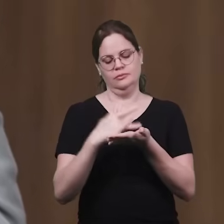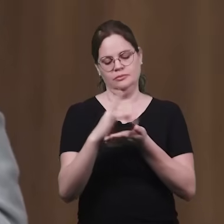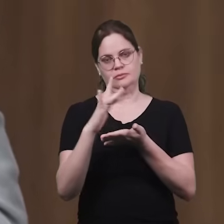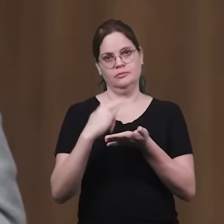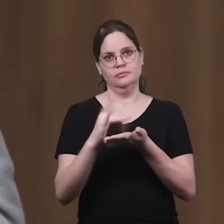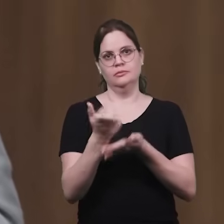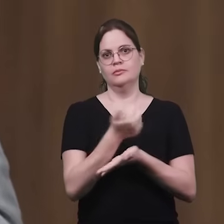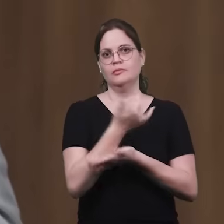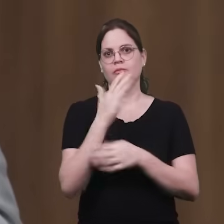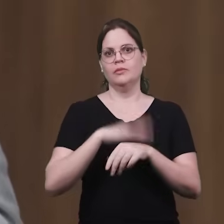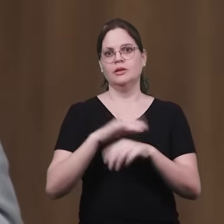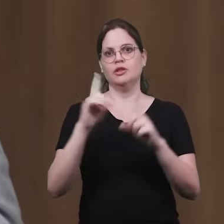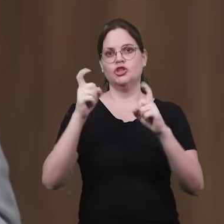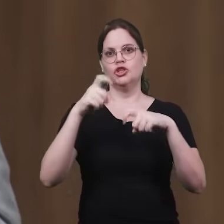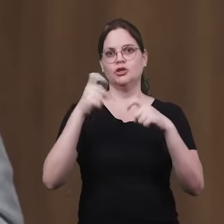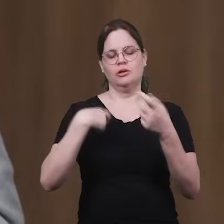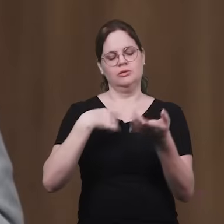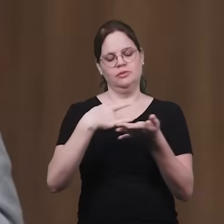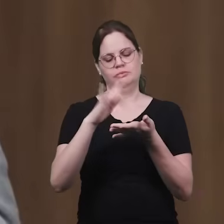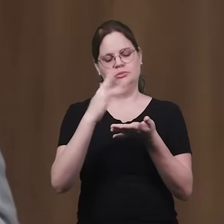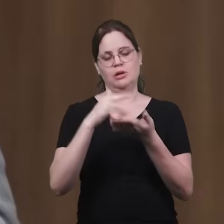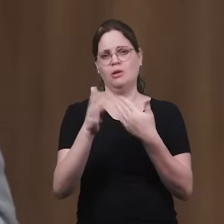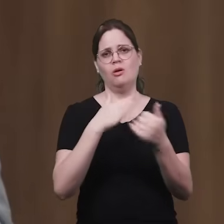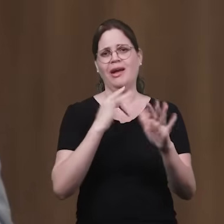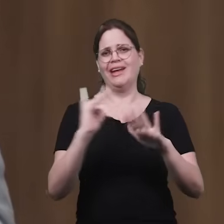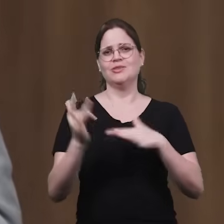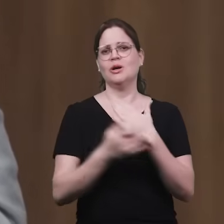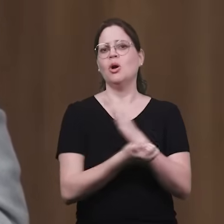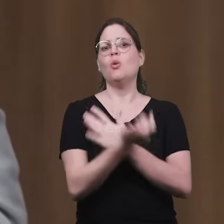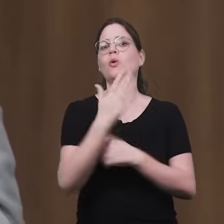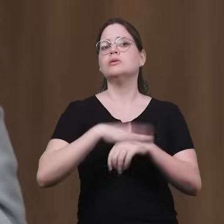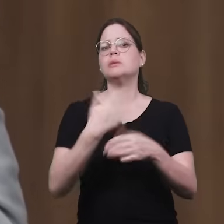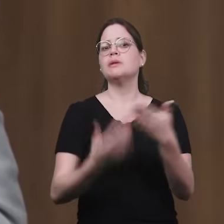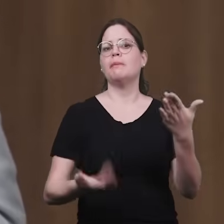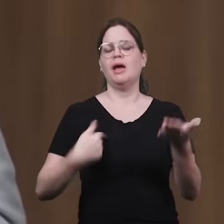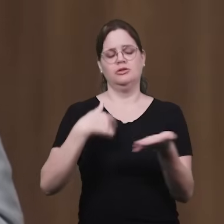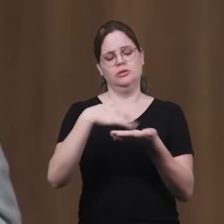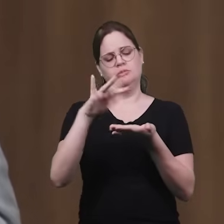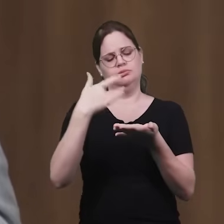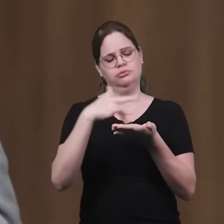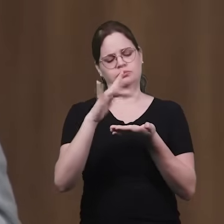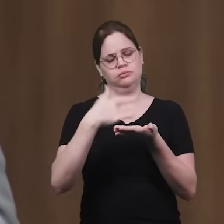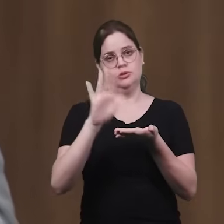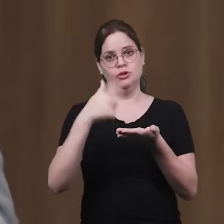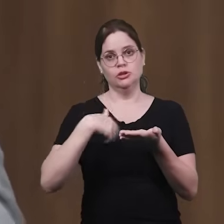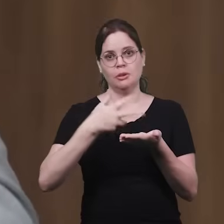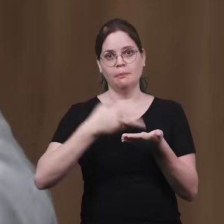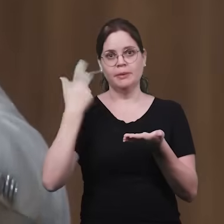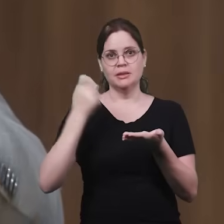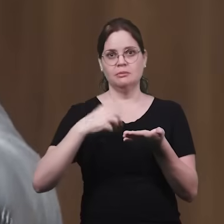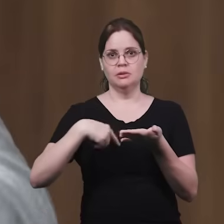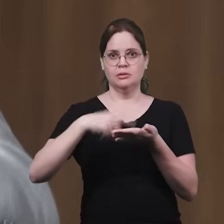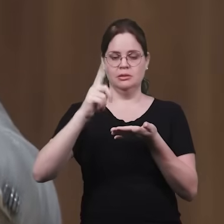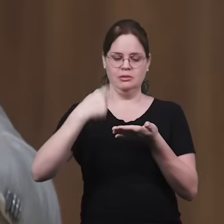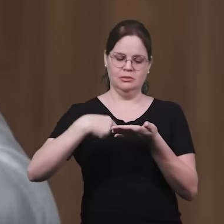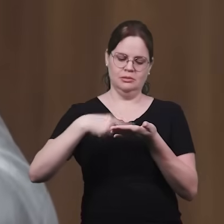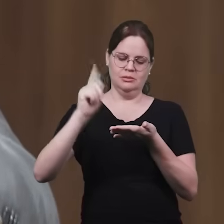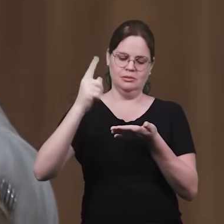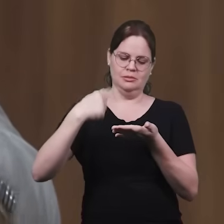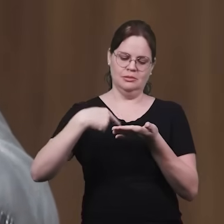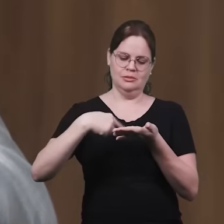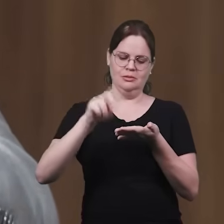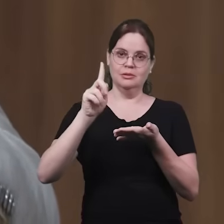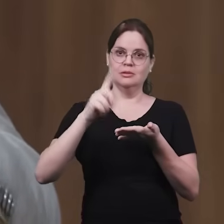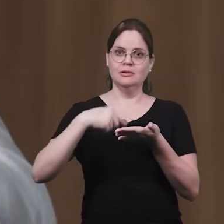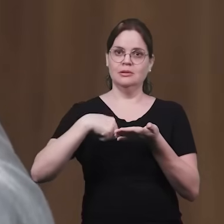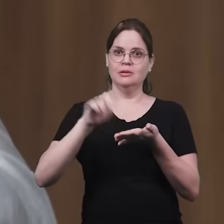você passa num post do TikTok? Enfim, de qualquer uma das redes sociais. Quanto tempo você passa? Já perceberam que normalmente é aquele